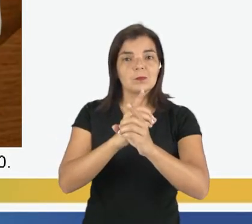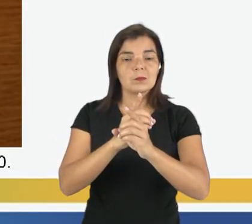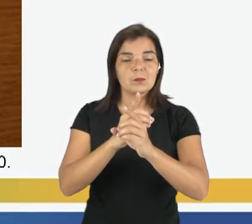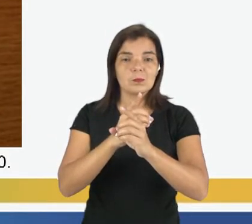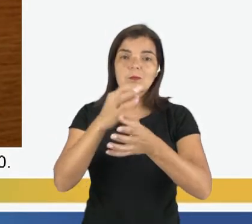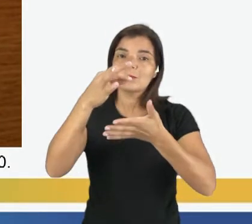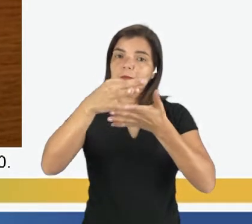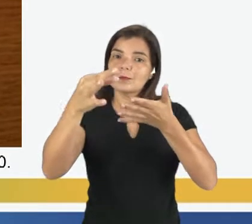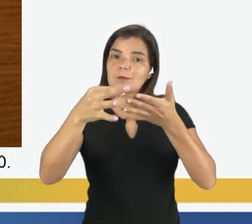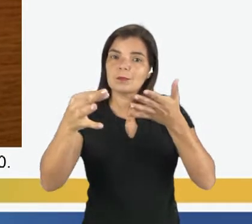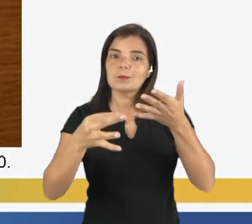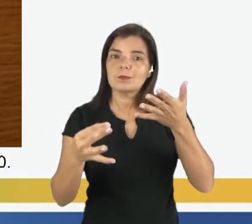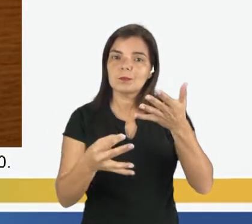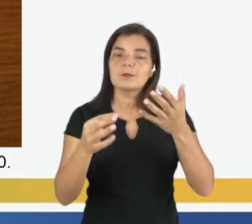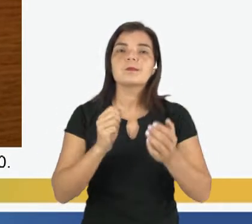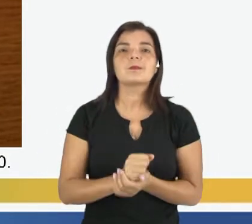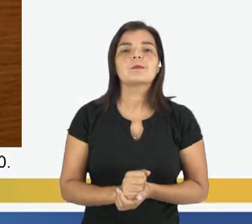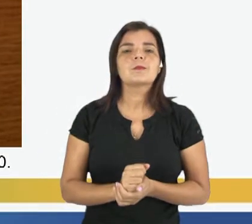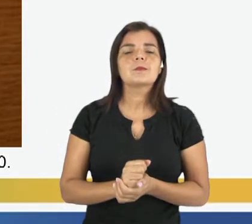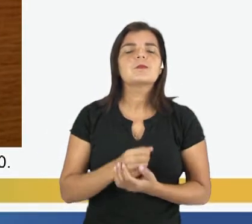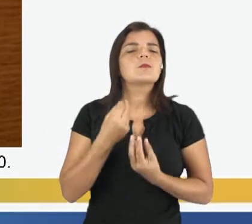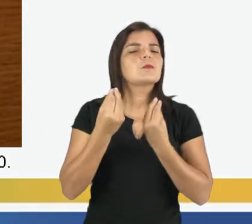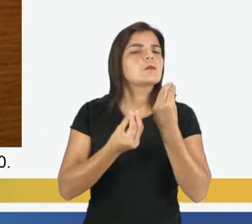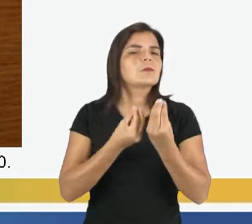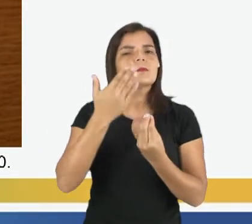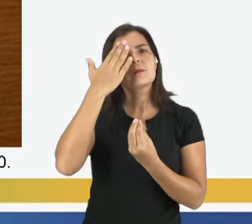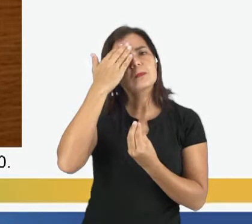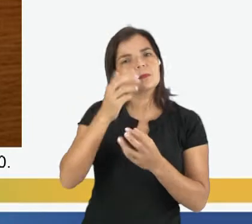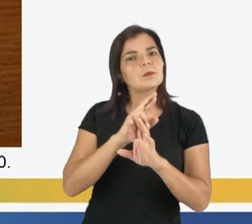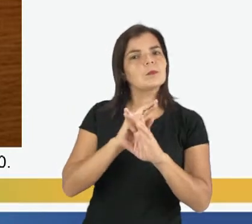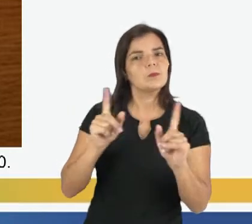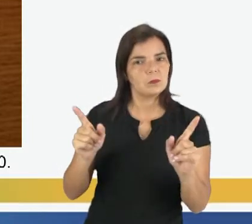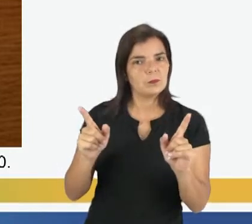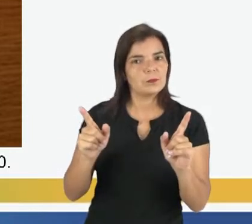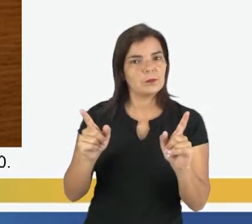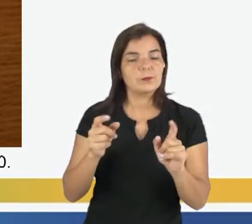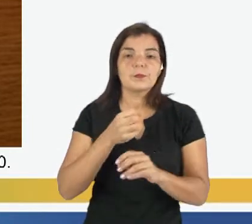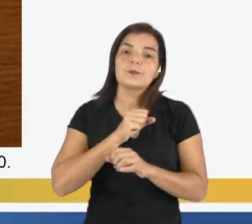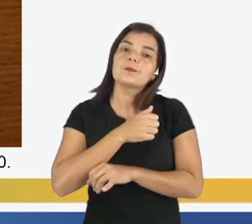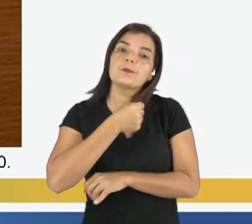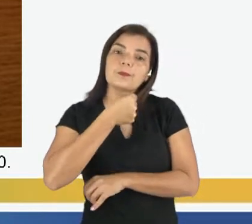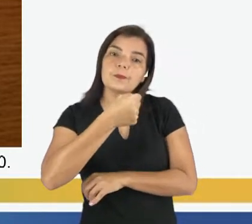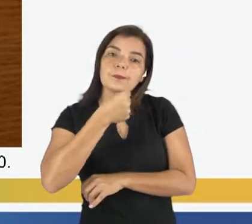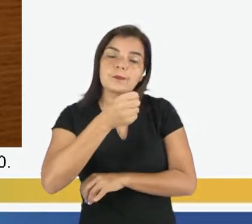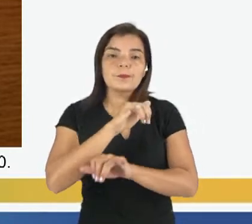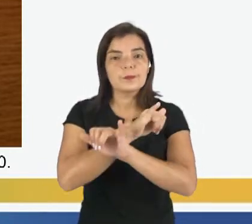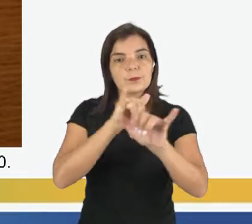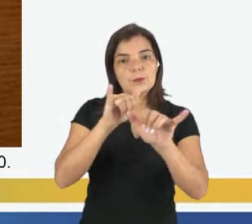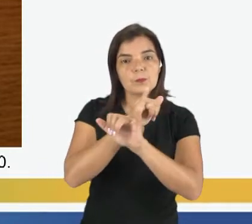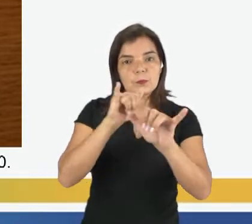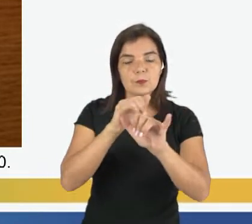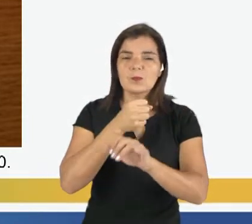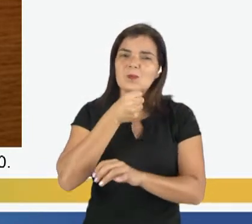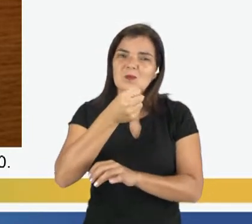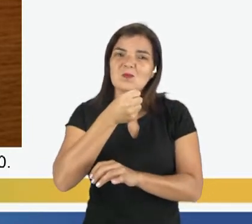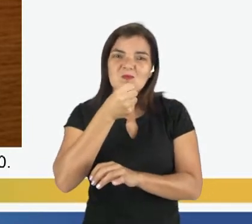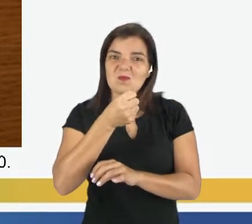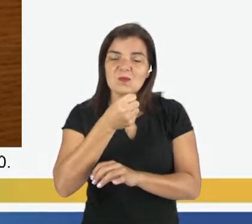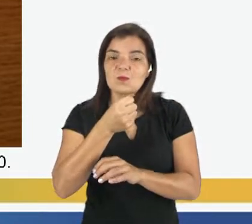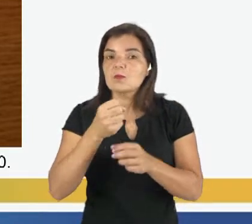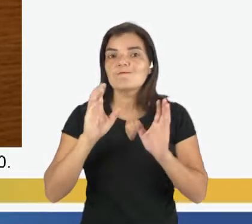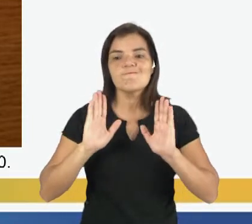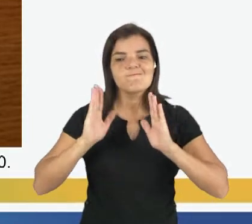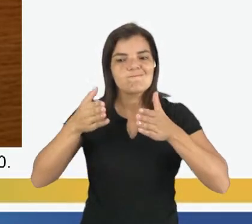de comunicação? Como que nós vamos diferenciar essa reportagem da notícia? A reportagem não se prende à cobertura de um